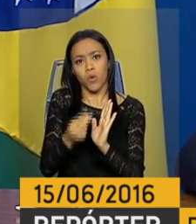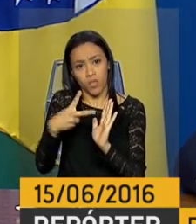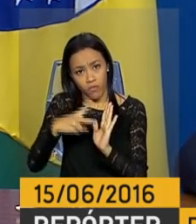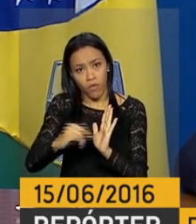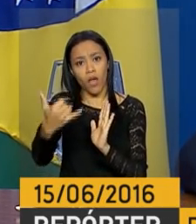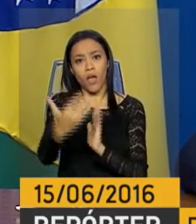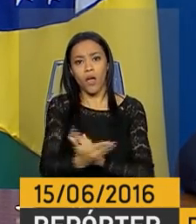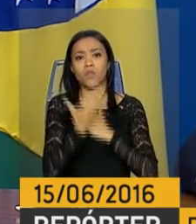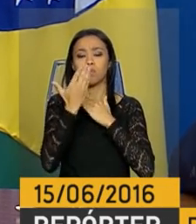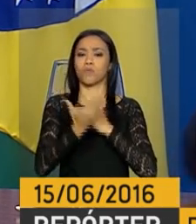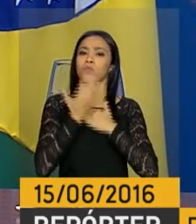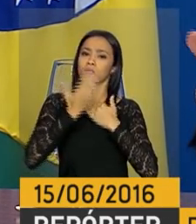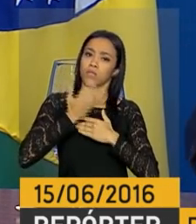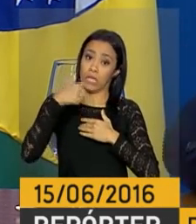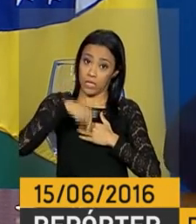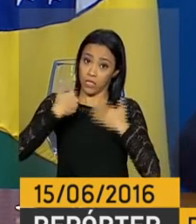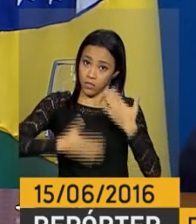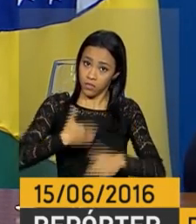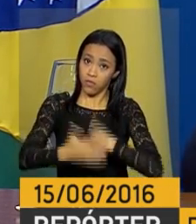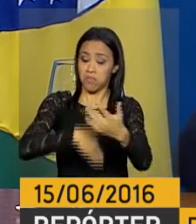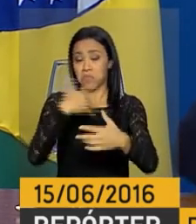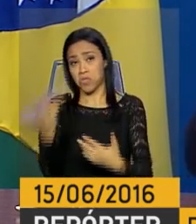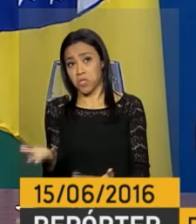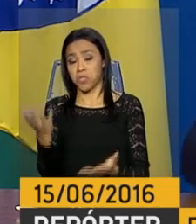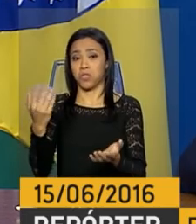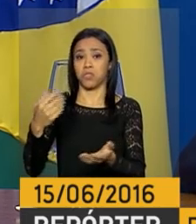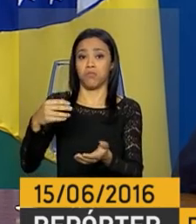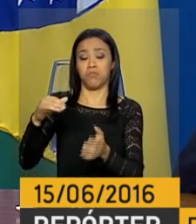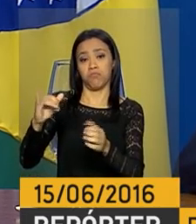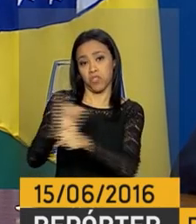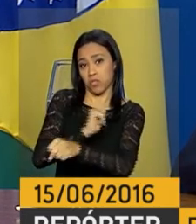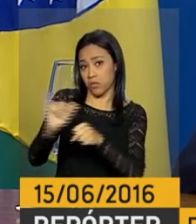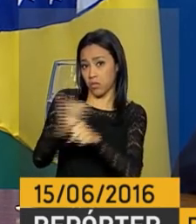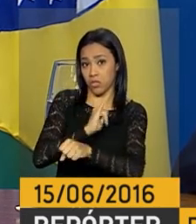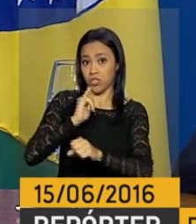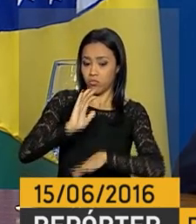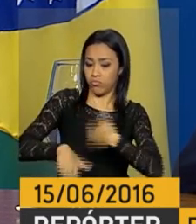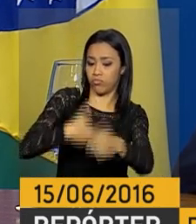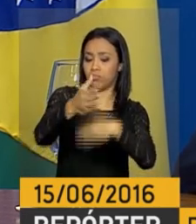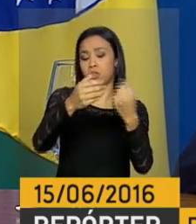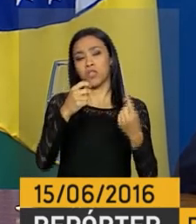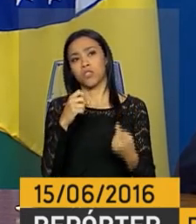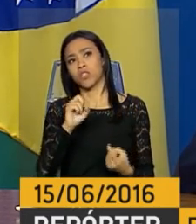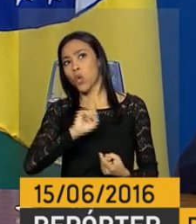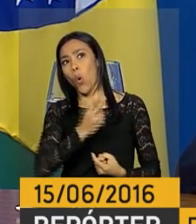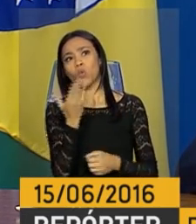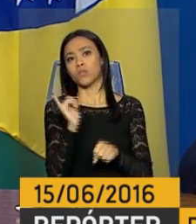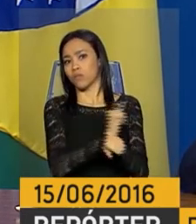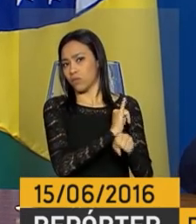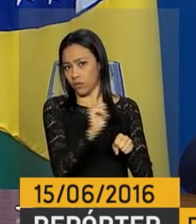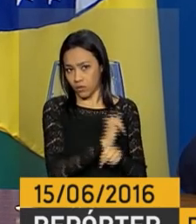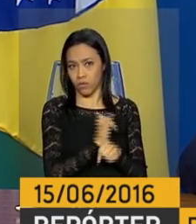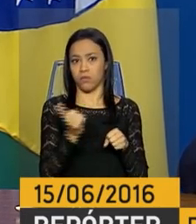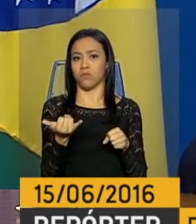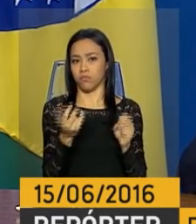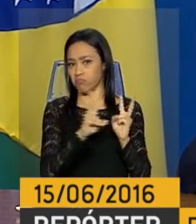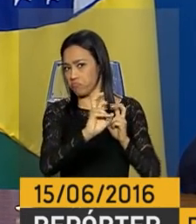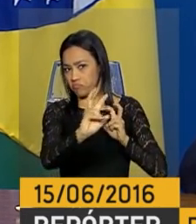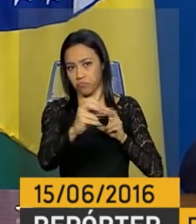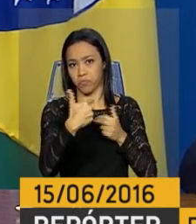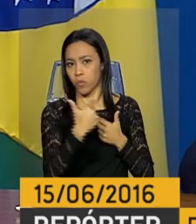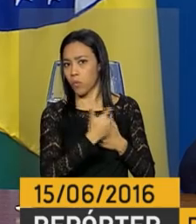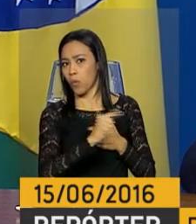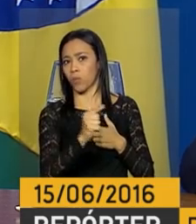influenciar todo esse processo, sejam medidas pró crescimento, sejam medidas de outra ordem. em relação à reforma